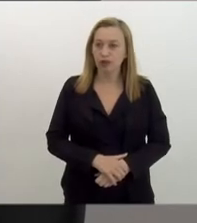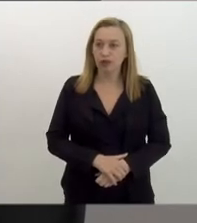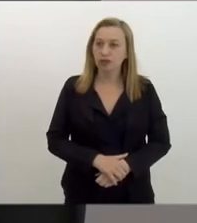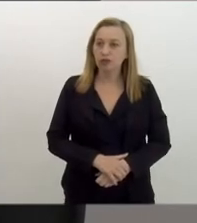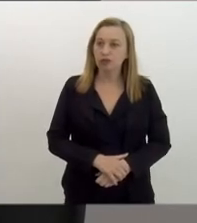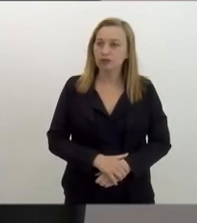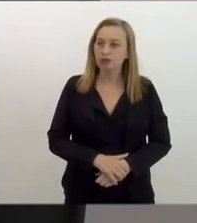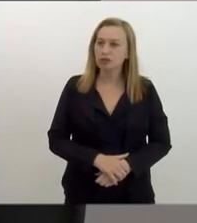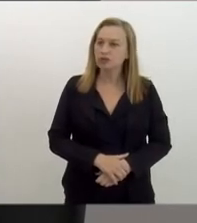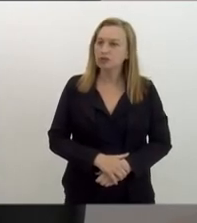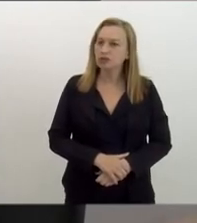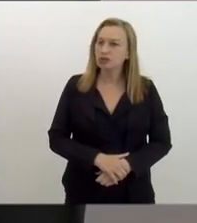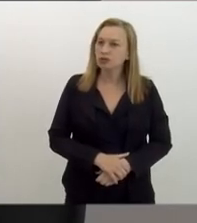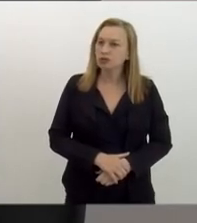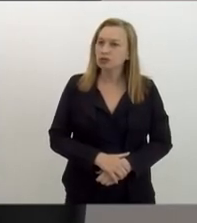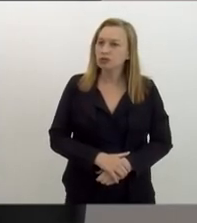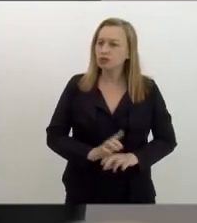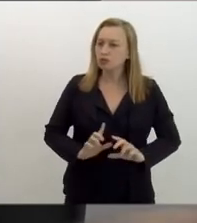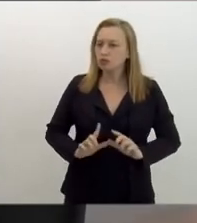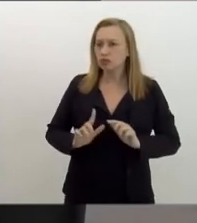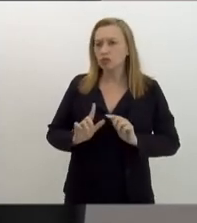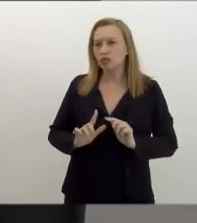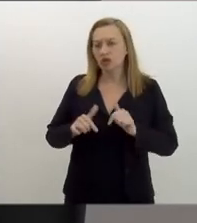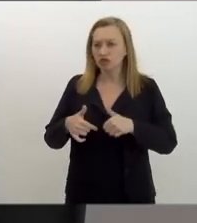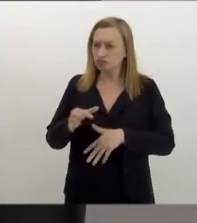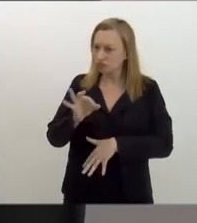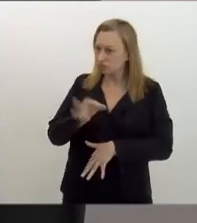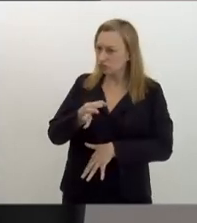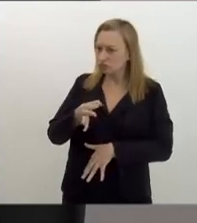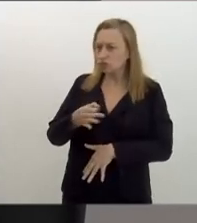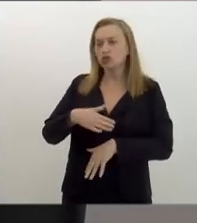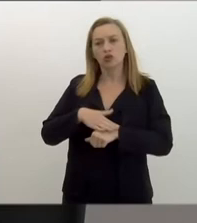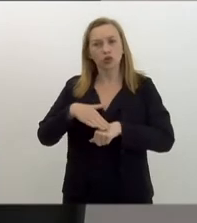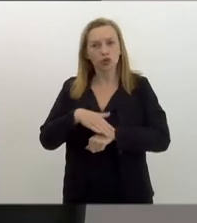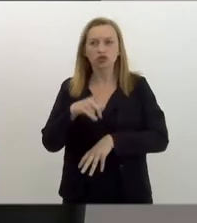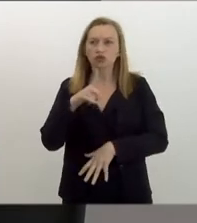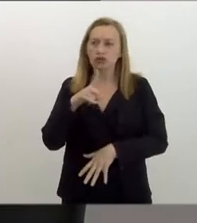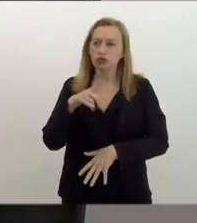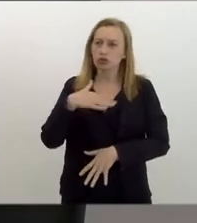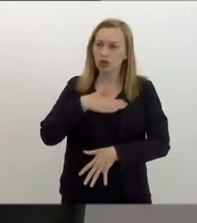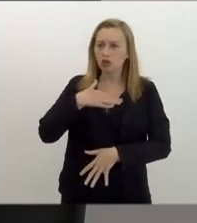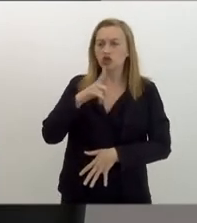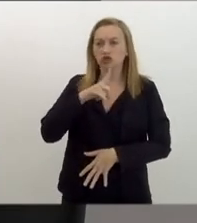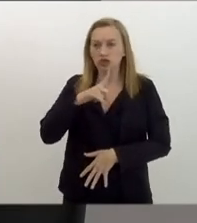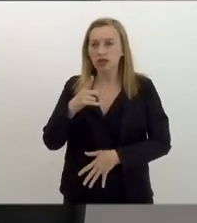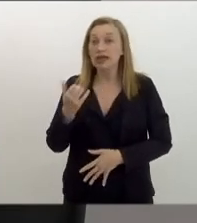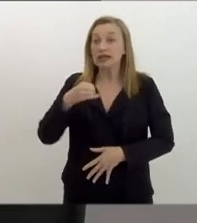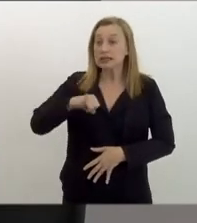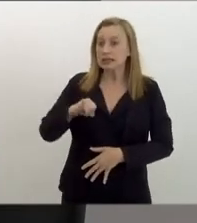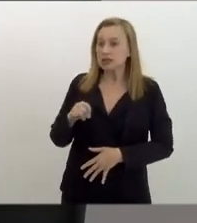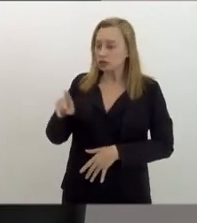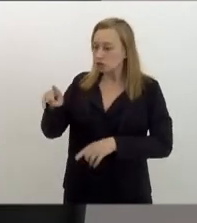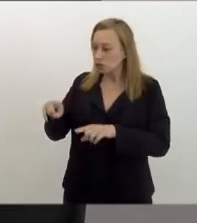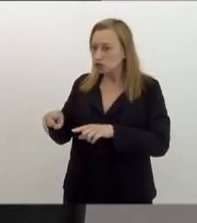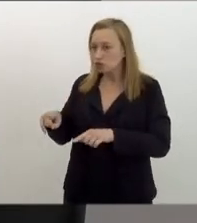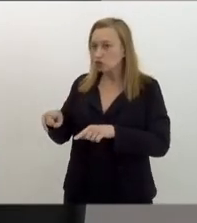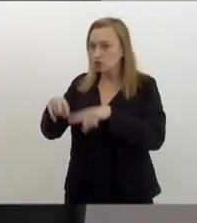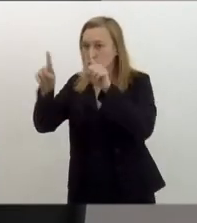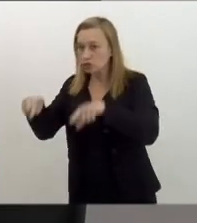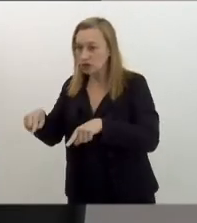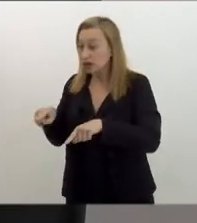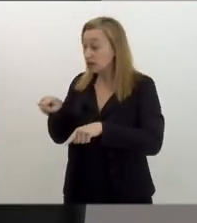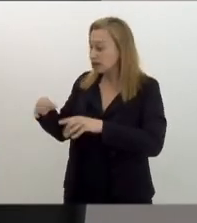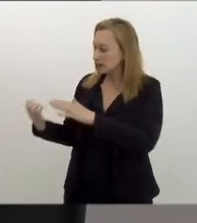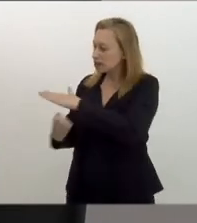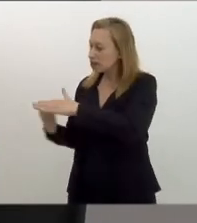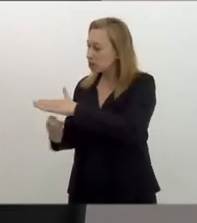até por uma atitude positiva que eu gosto sempre de ter se esses funcionários dessas empresas não poderiam estar